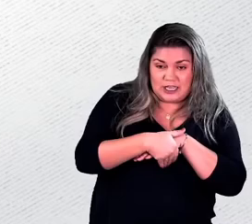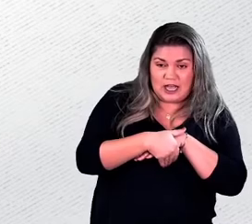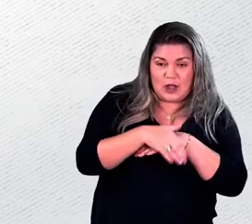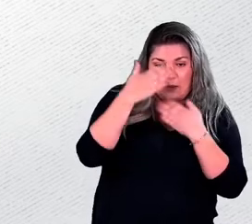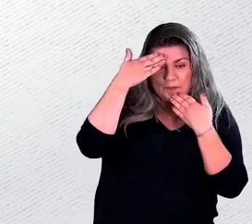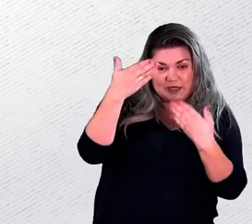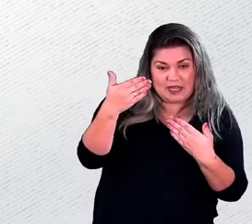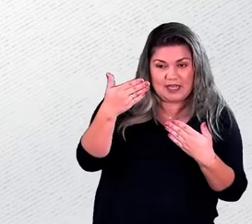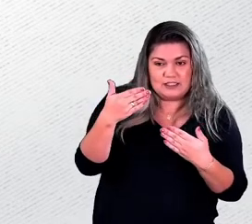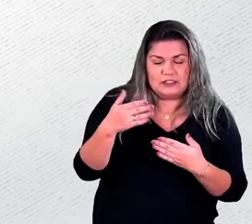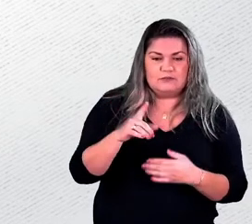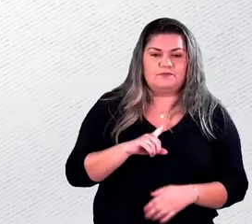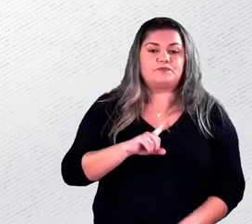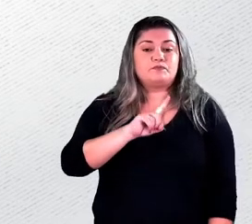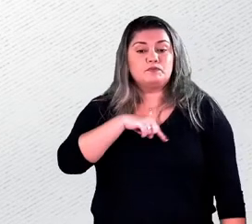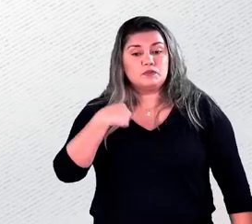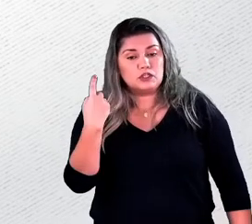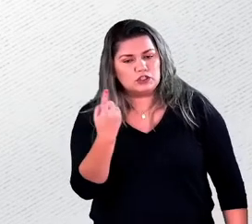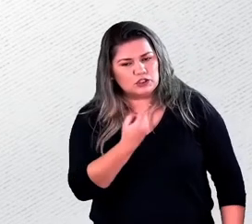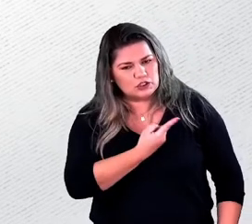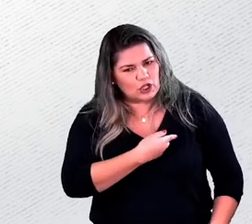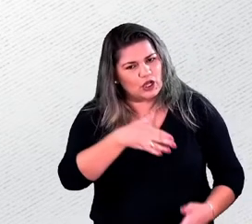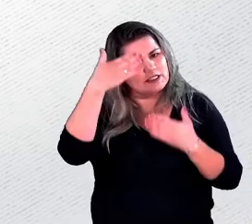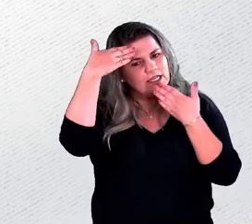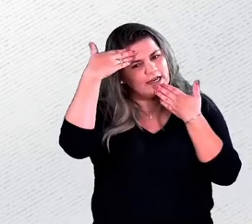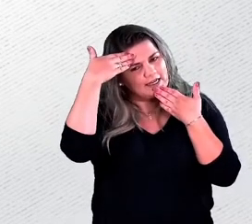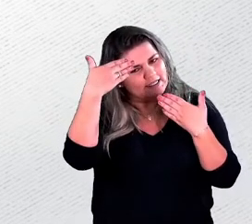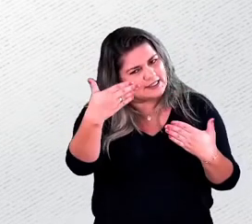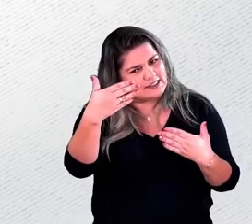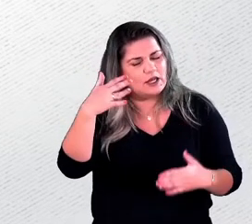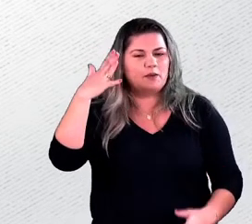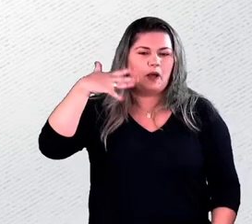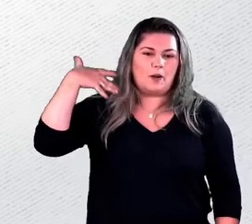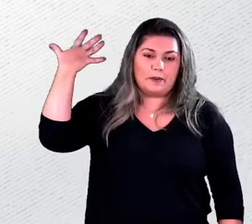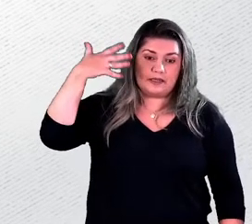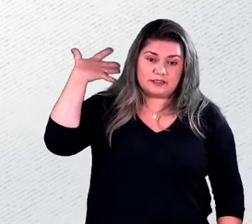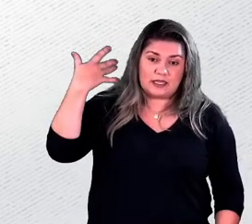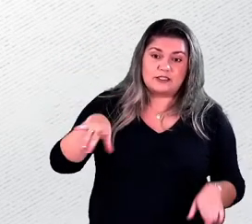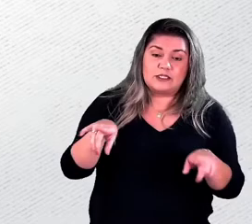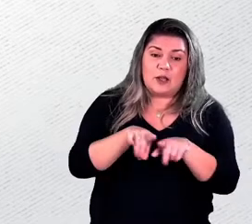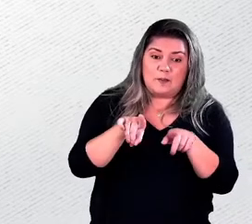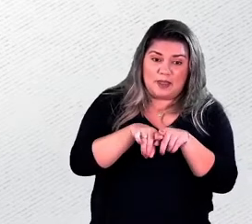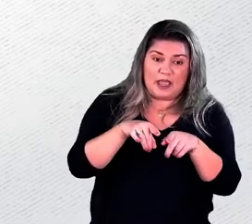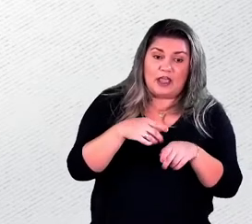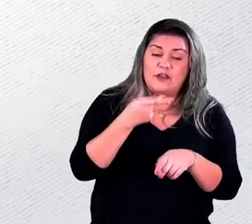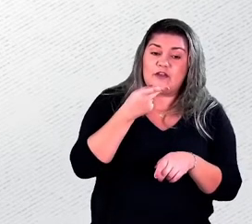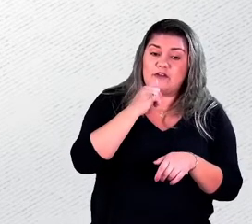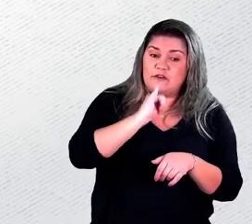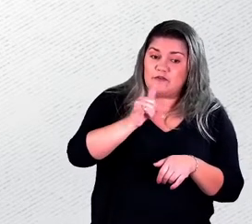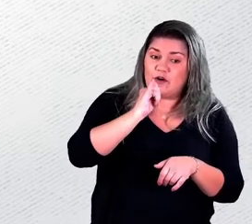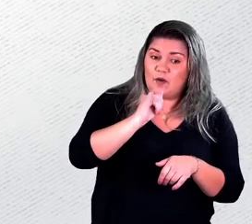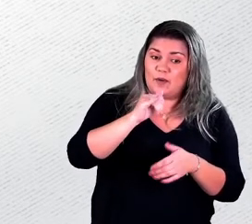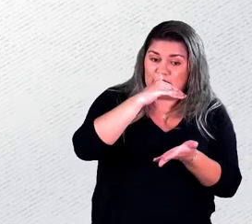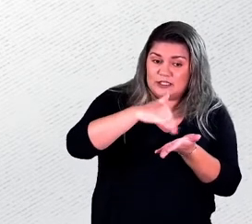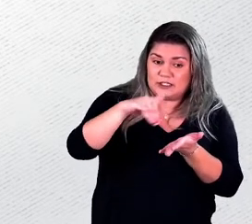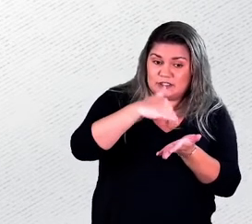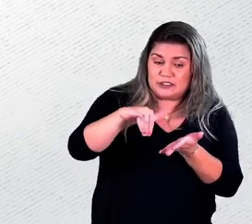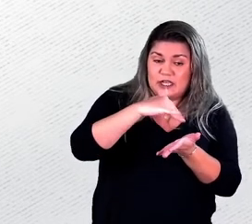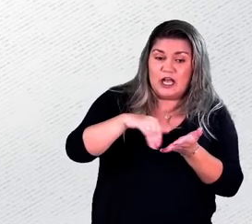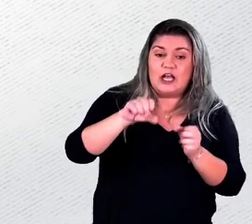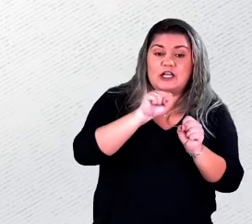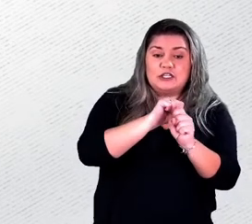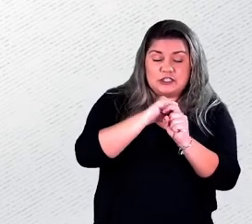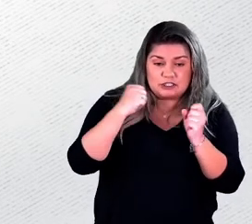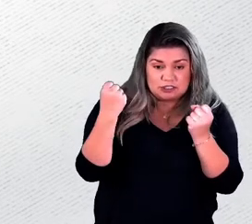e nós agradecemos ao palestrante e também registramos que as inscrições para o seminário internacional de